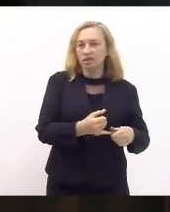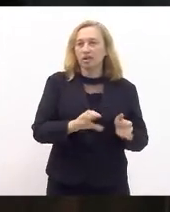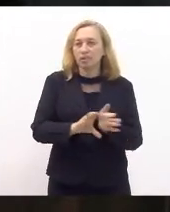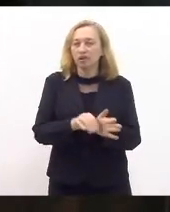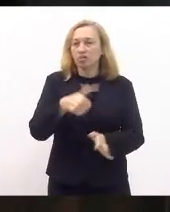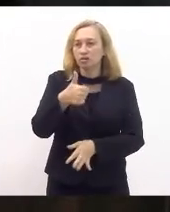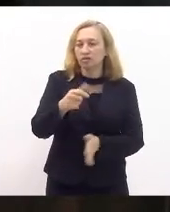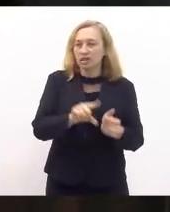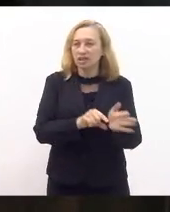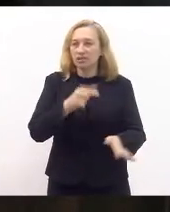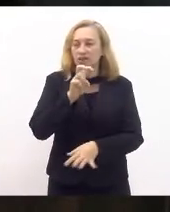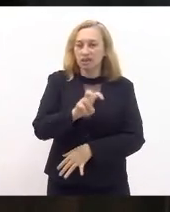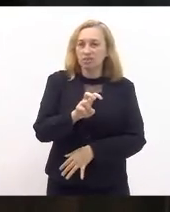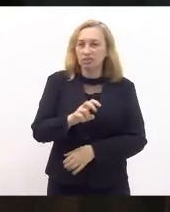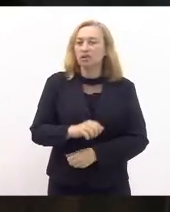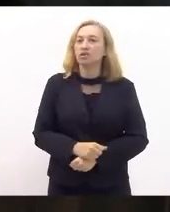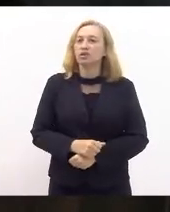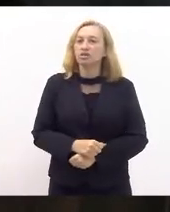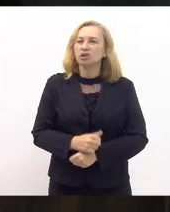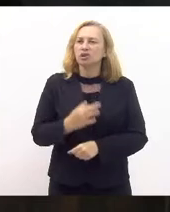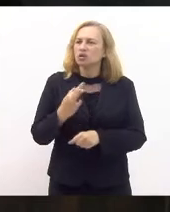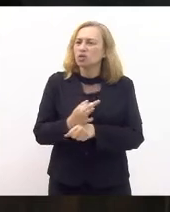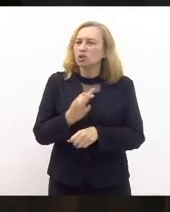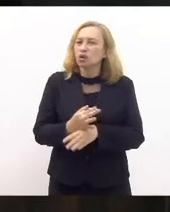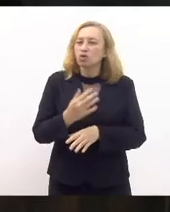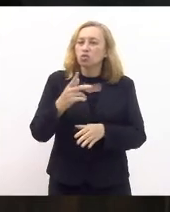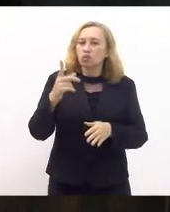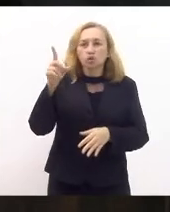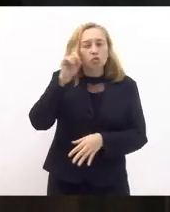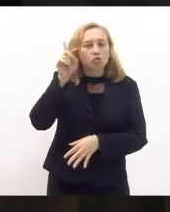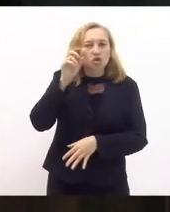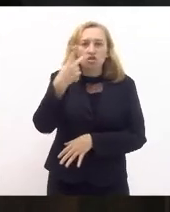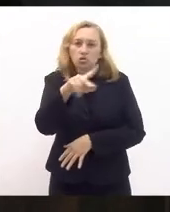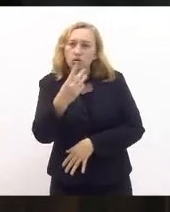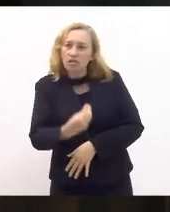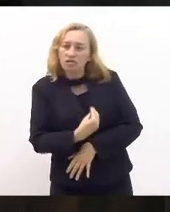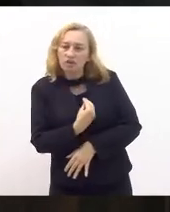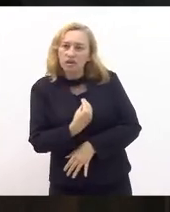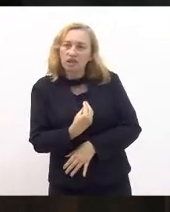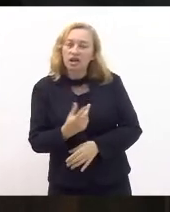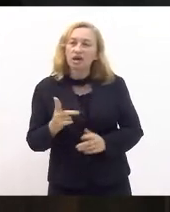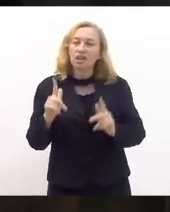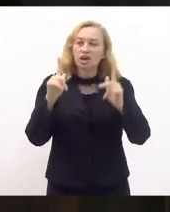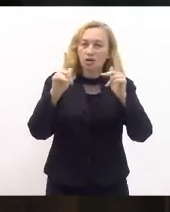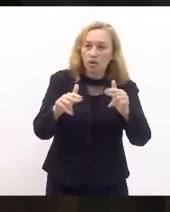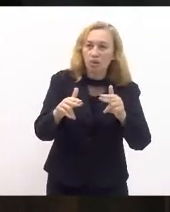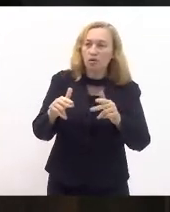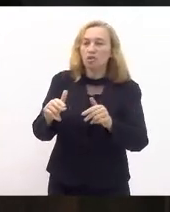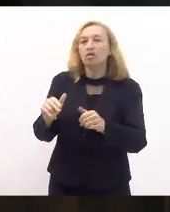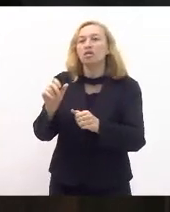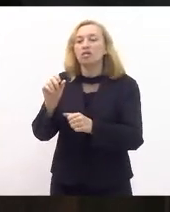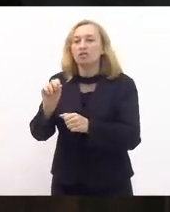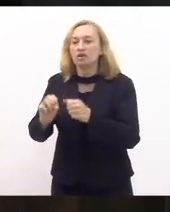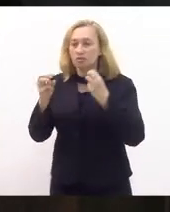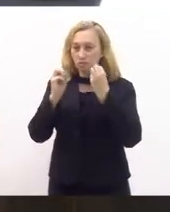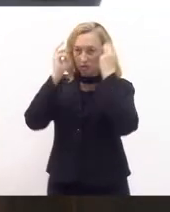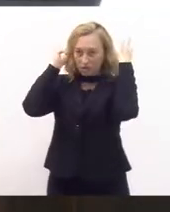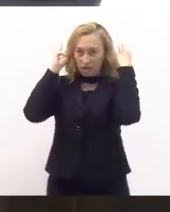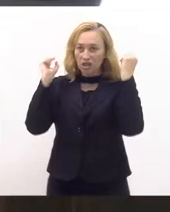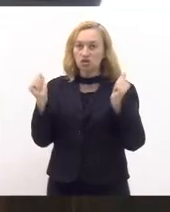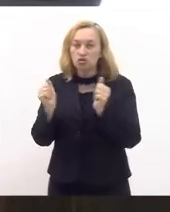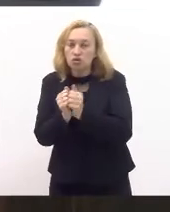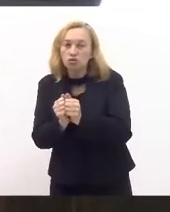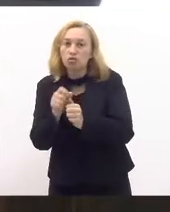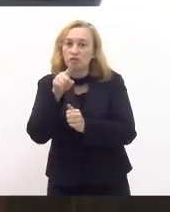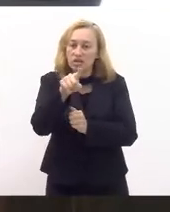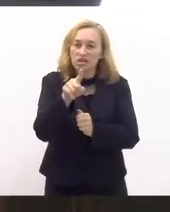te poderá resistir todos os dias da tua vida. Como fui com Moisés, assim serei contigo. Não te deixarei